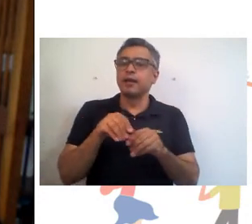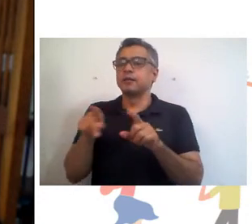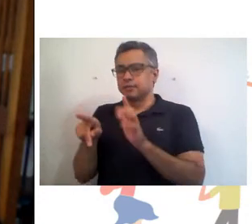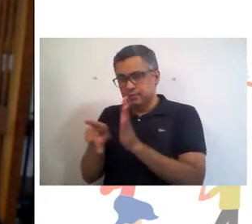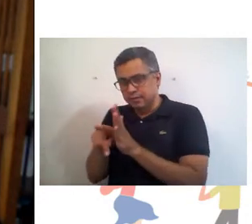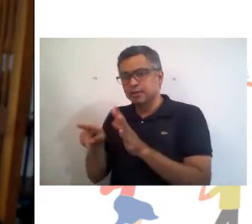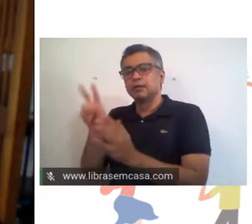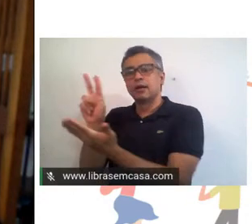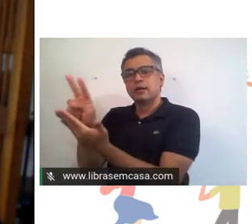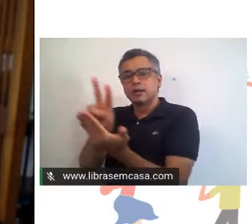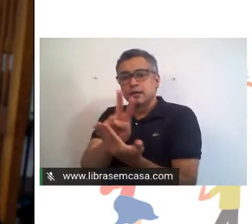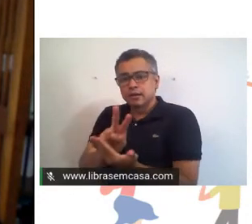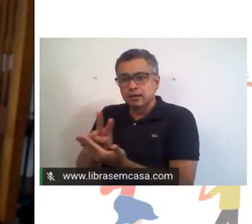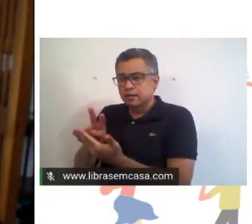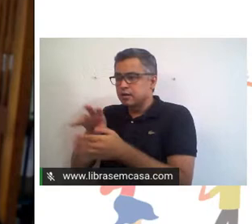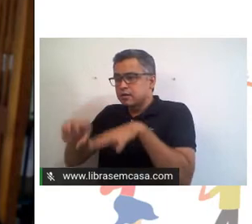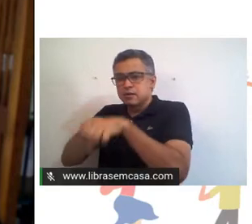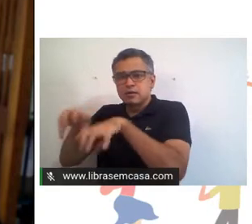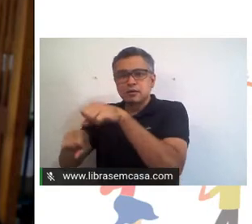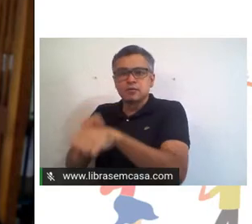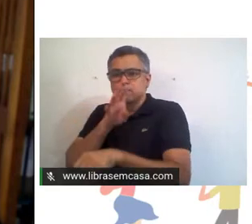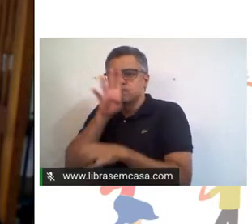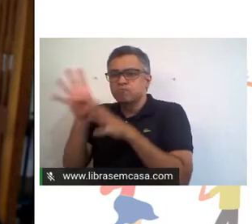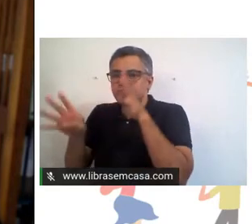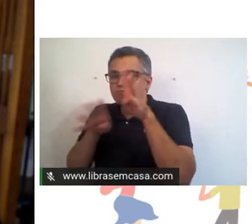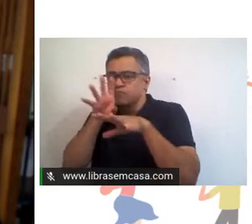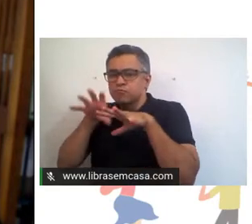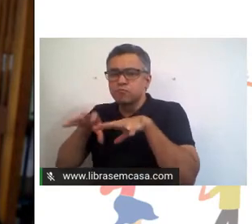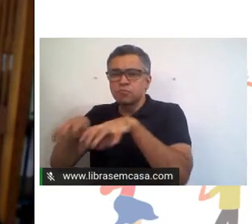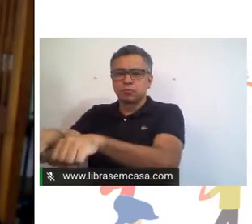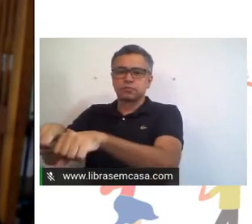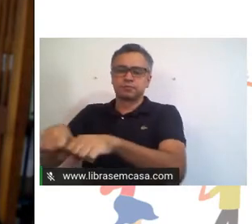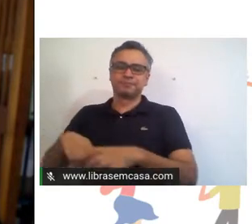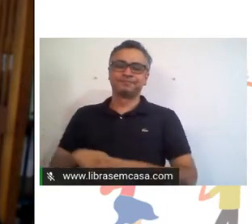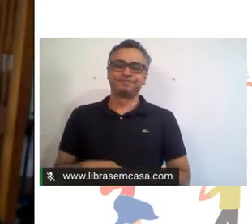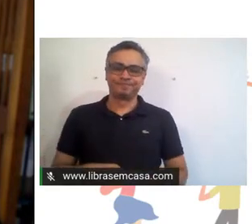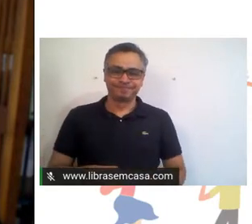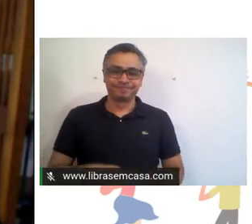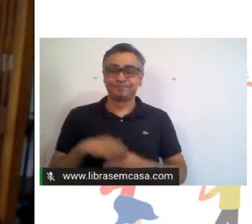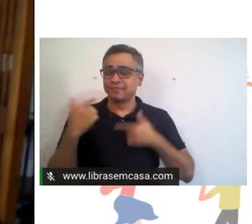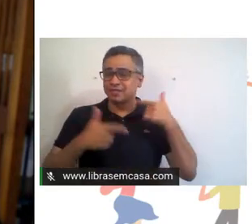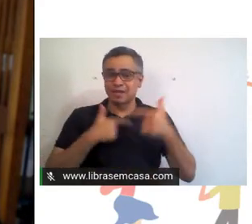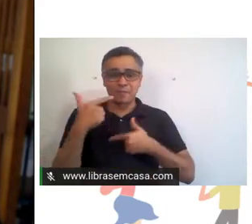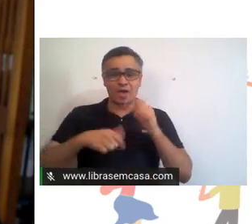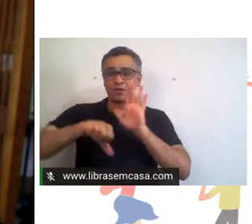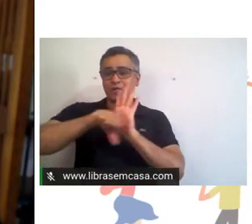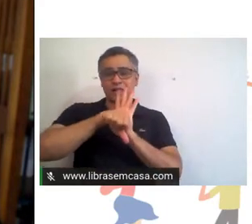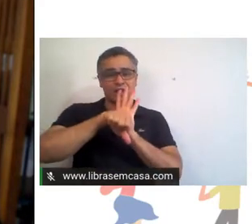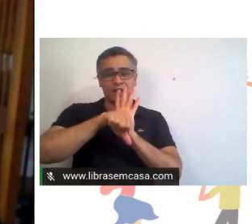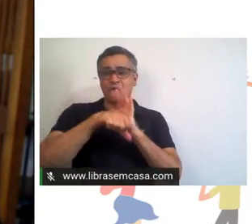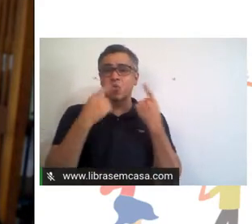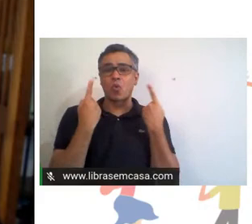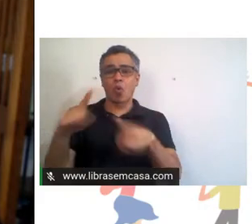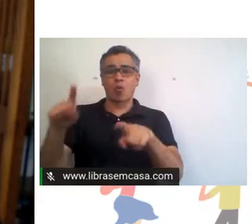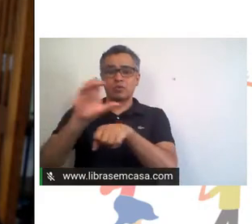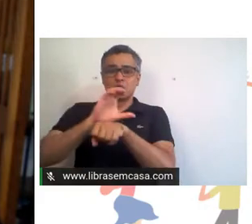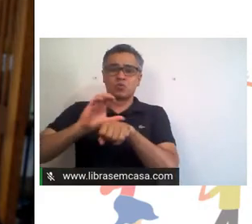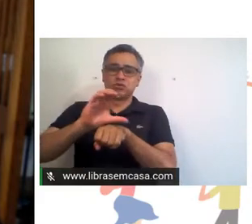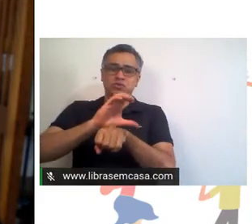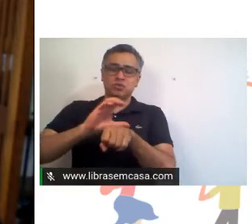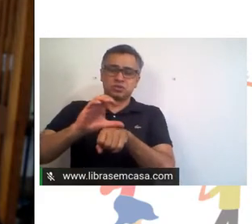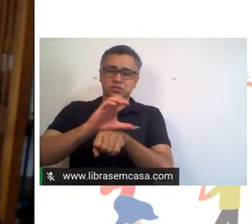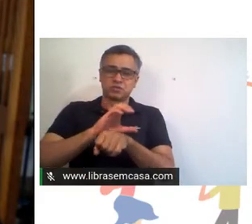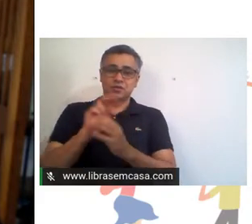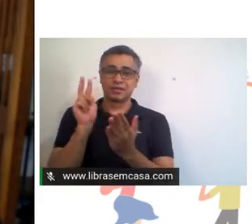ou seja, atividades ilegais que afrontam a nossa Constituição. Essas terras indígenas, elas são protegidas